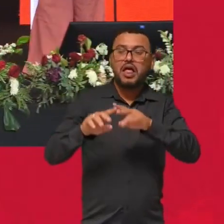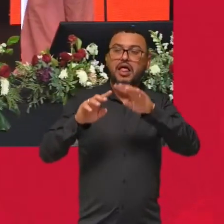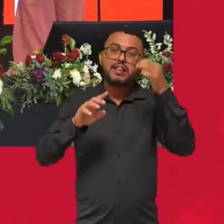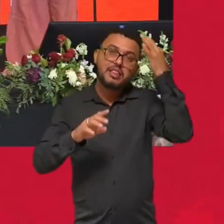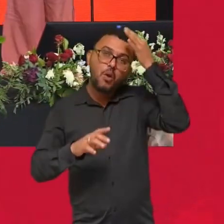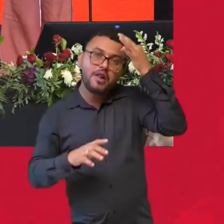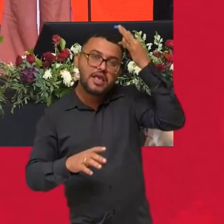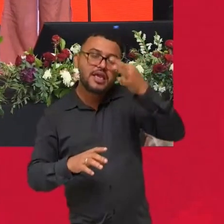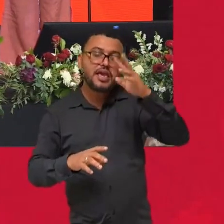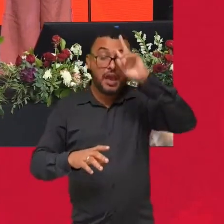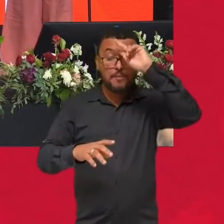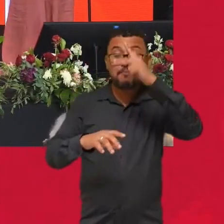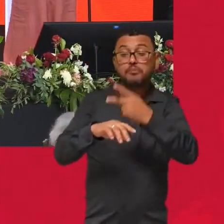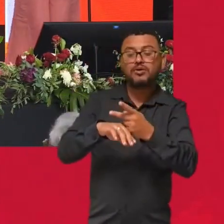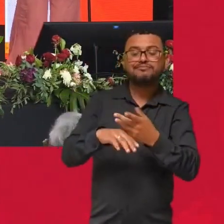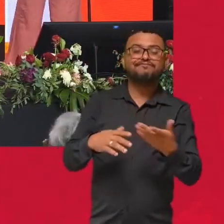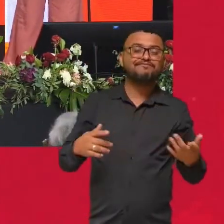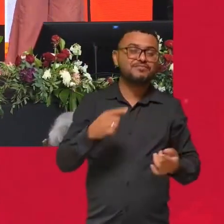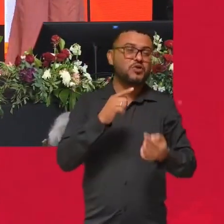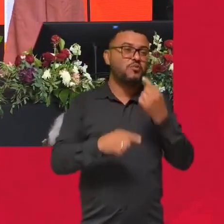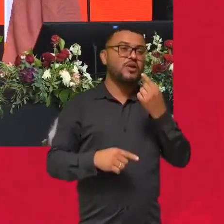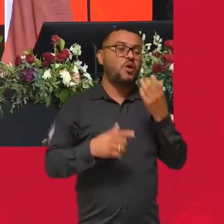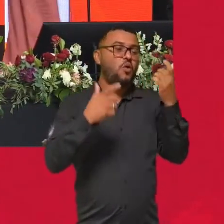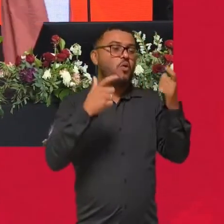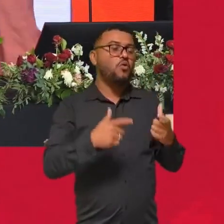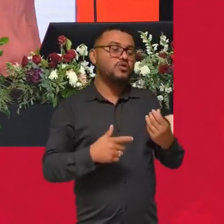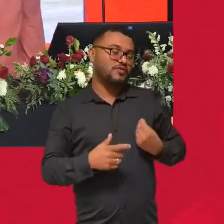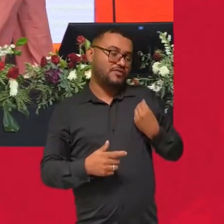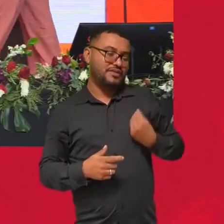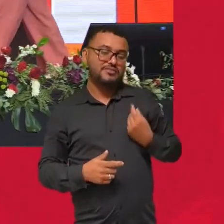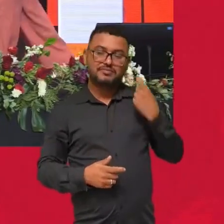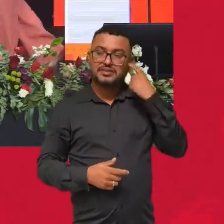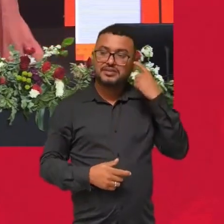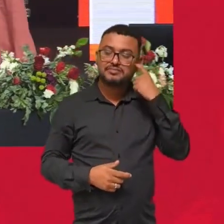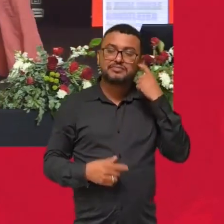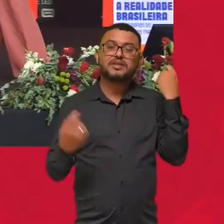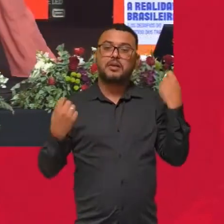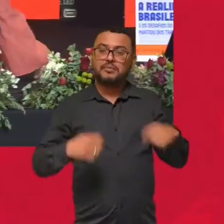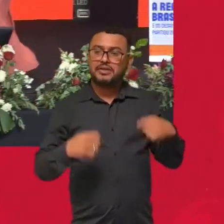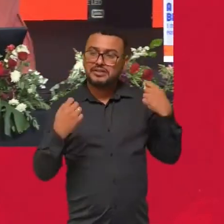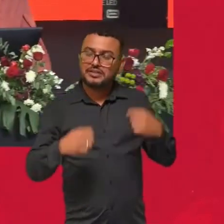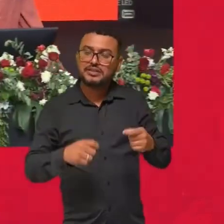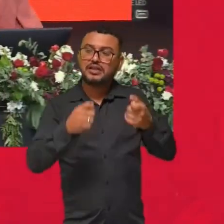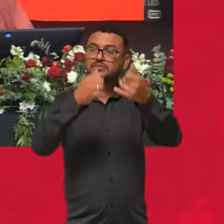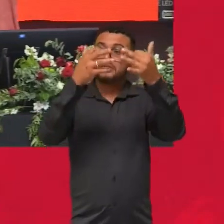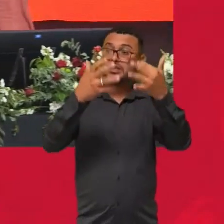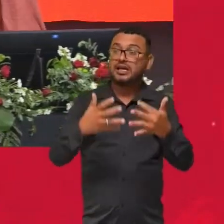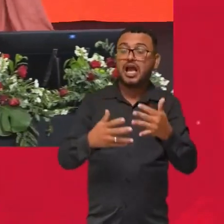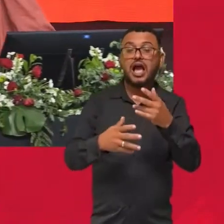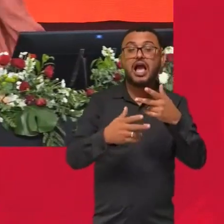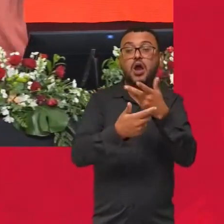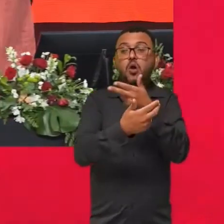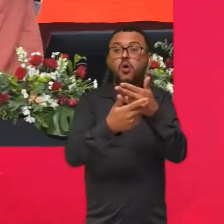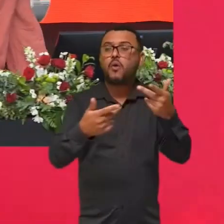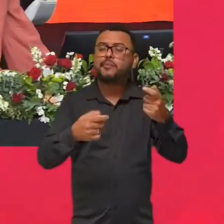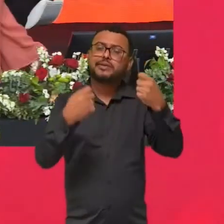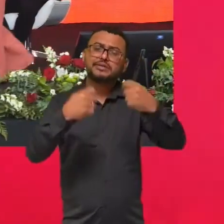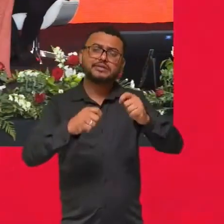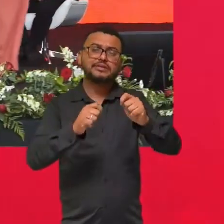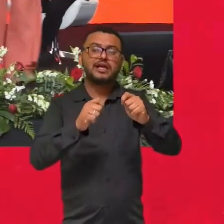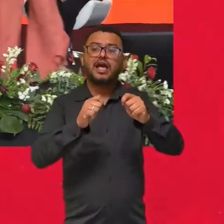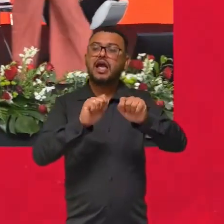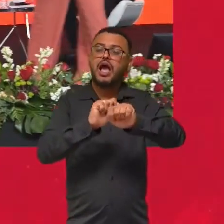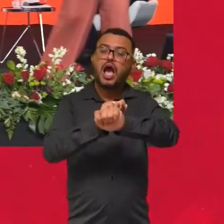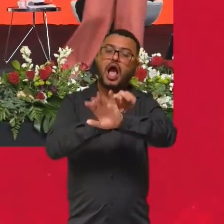estão os cavalos? Eu tenho que falar dos cavalos, eu tenho que falar das coisas, eu tenho que ser claro, eu tenho que ser concreto.